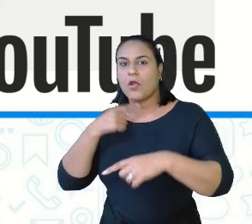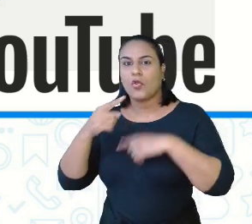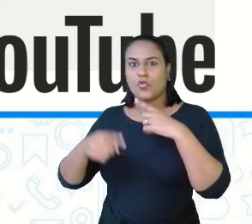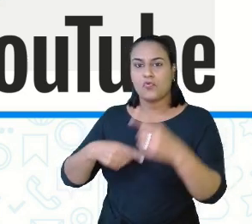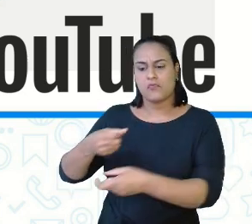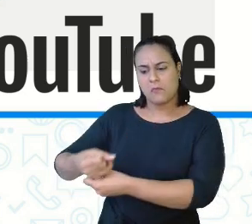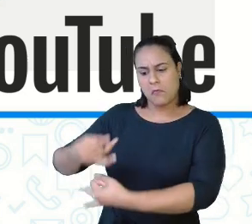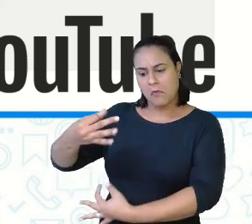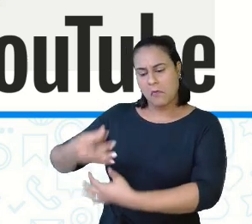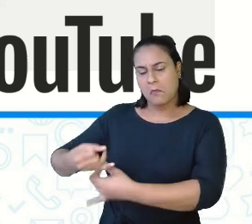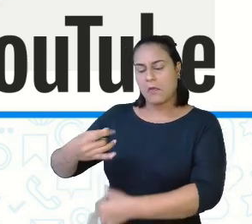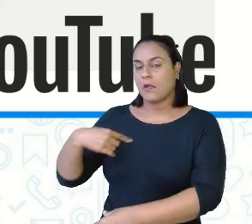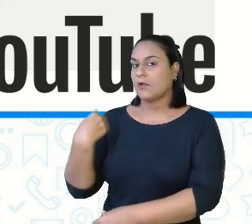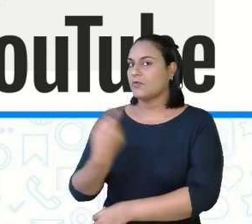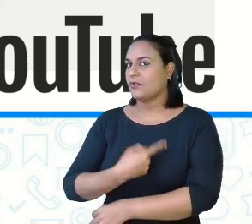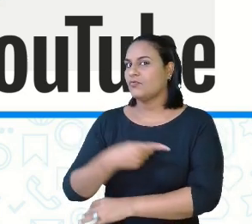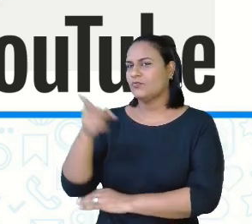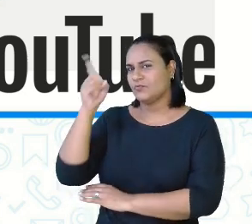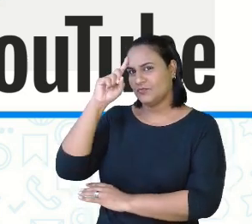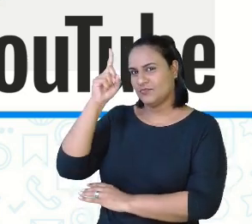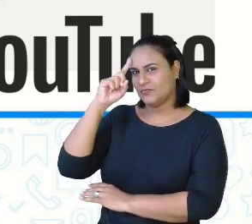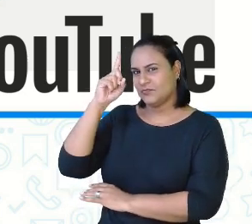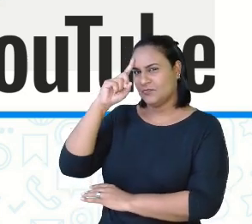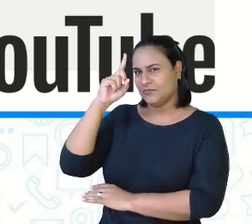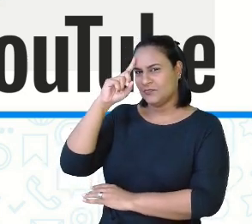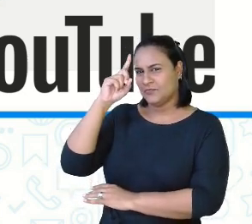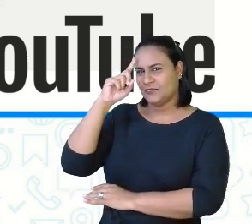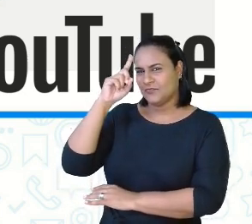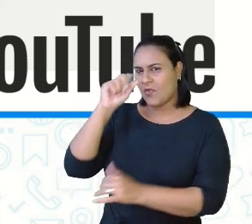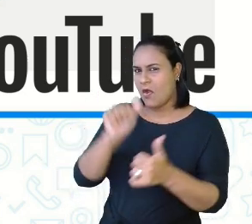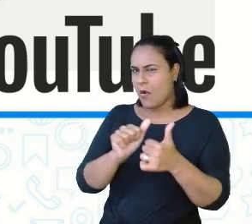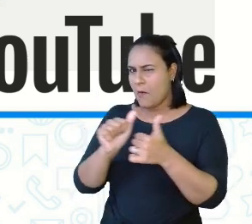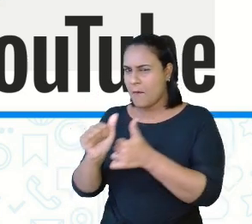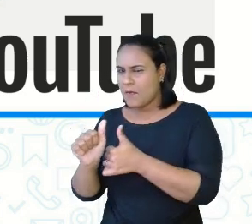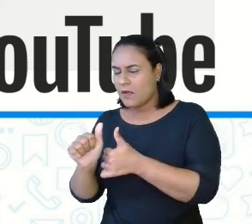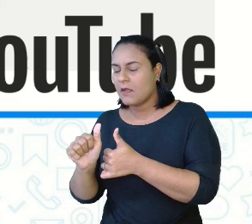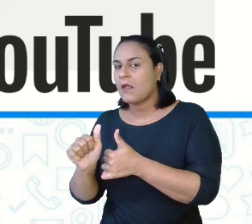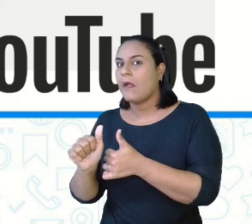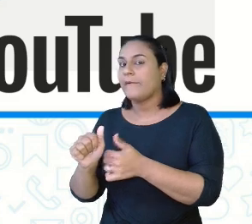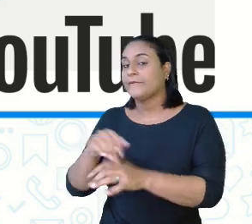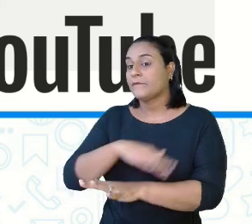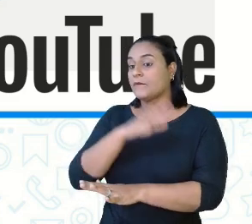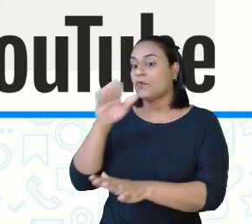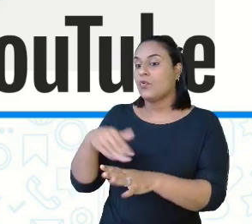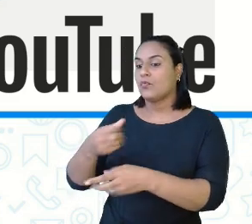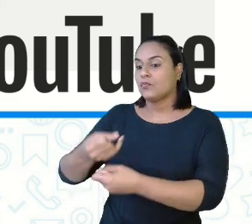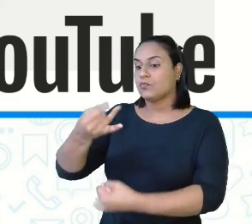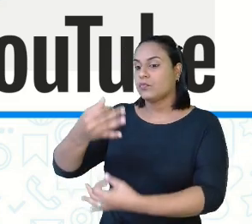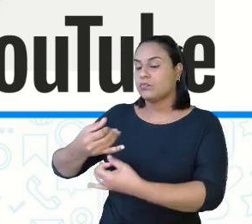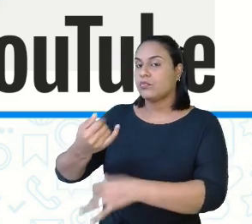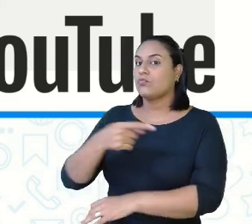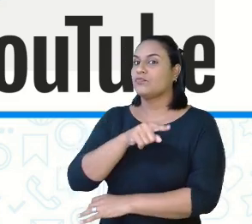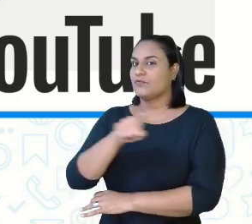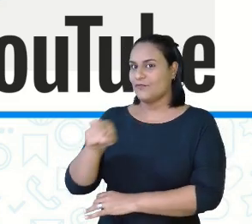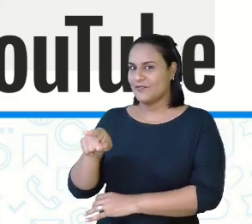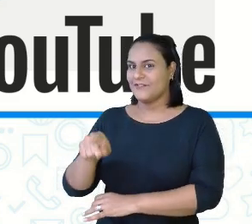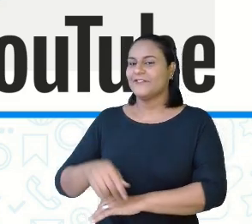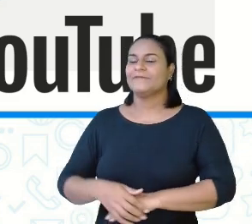Nós estamos todos os dias acompanhando todos os comentários que vocês estão fazendo